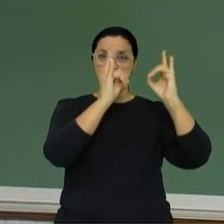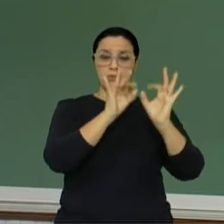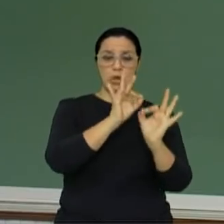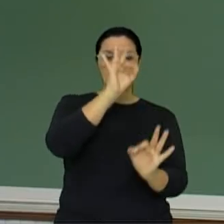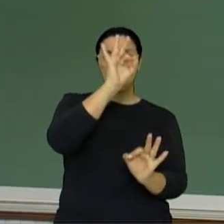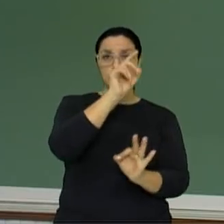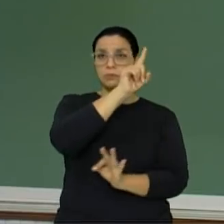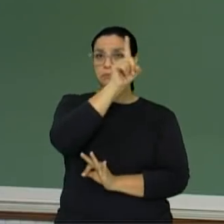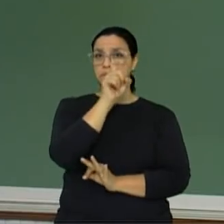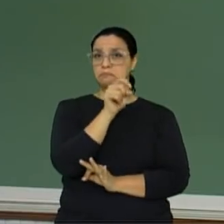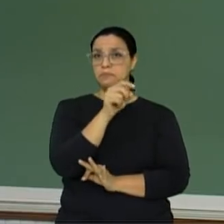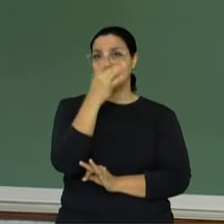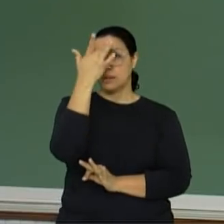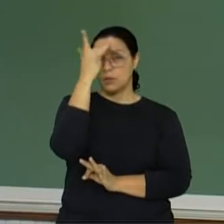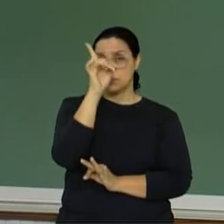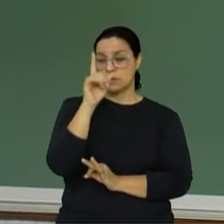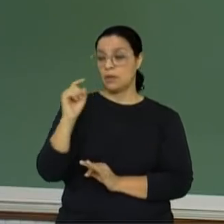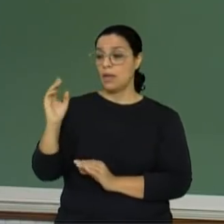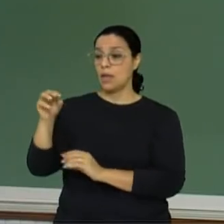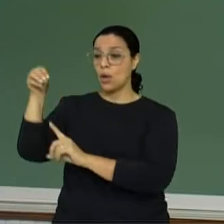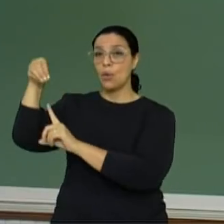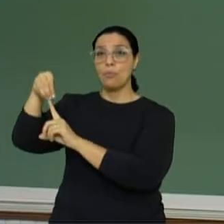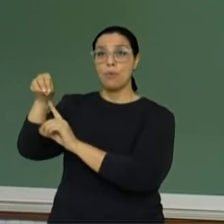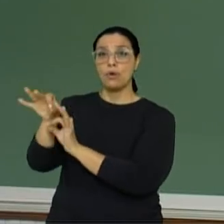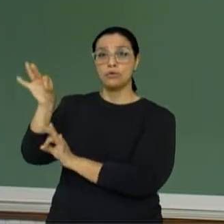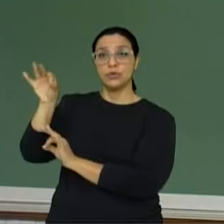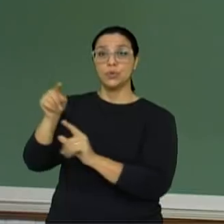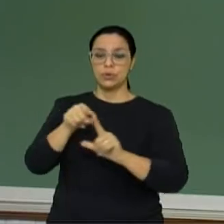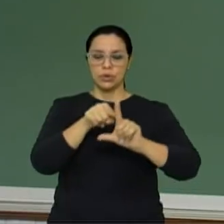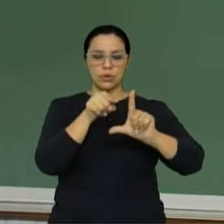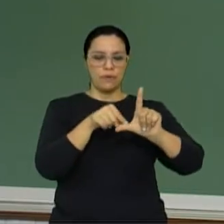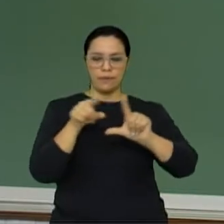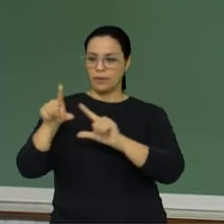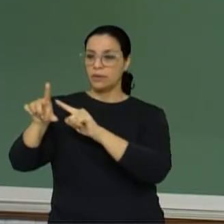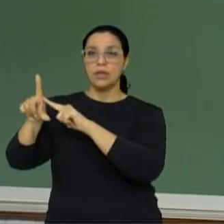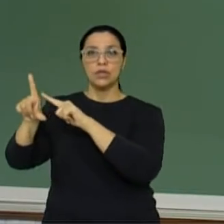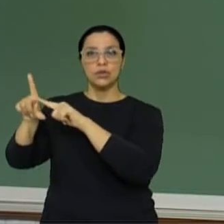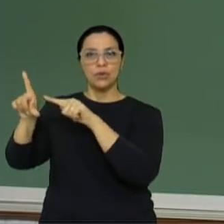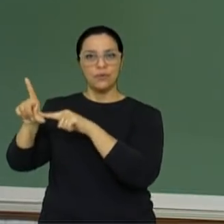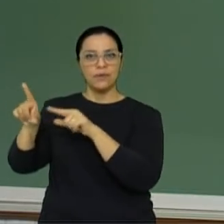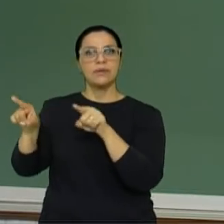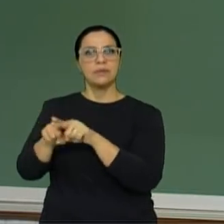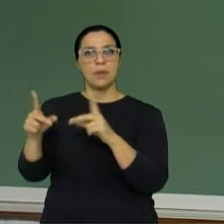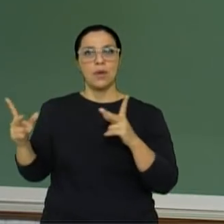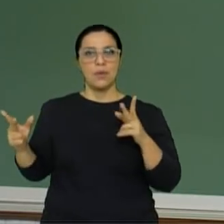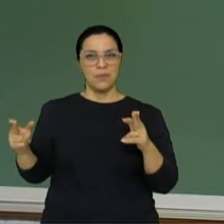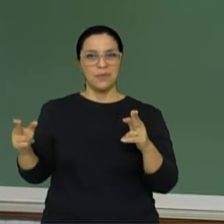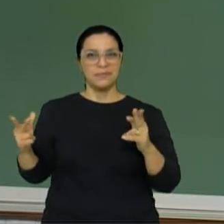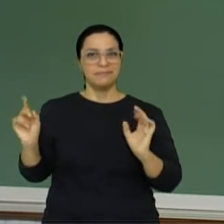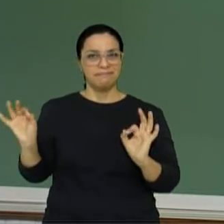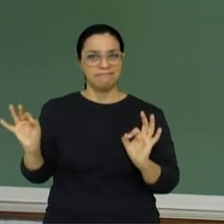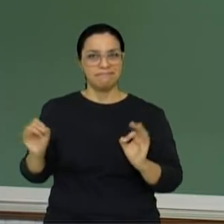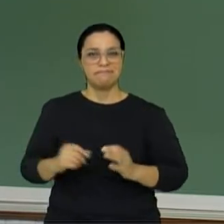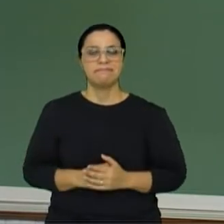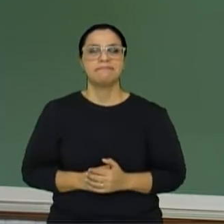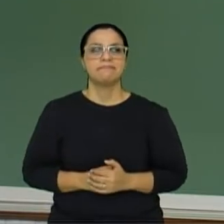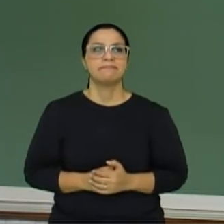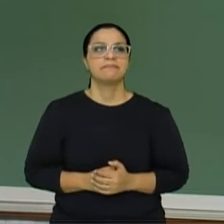altura do prédio, o prédio e o poste são perpendiculares ao solo, o que significa que esse triângulo é um triângulo retângulo, tem 90 graus aqui, ó,